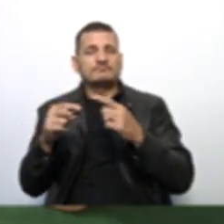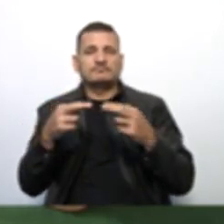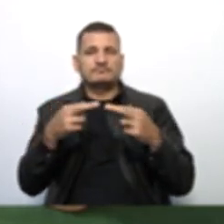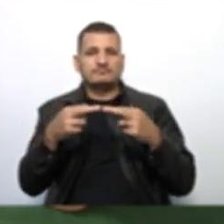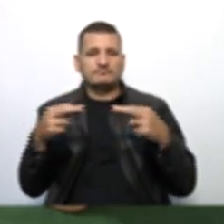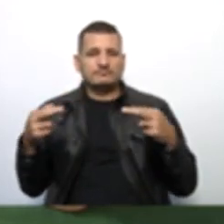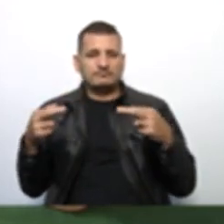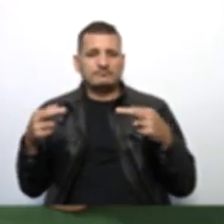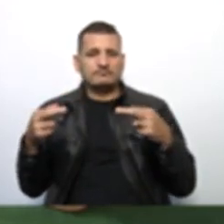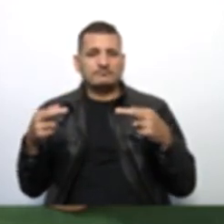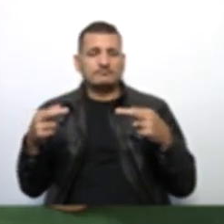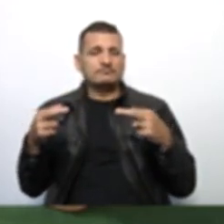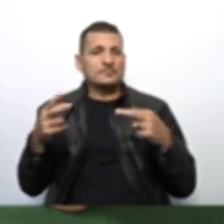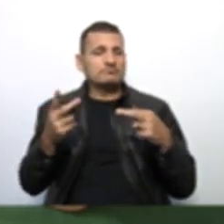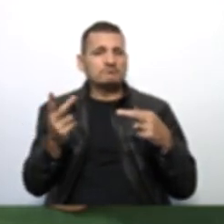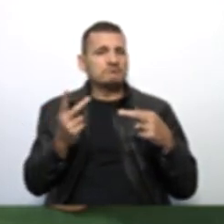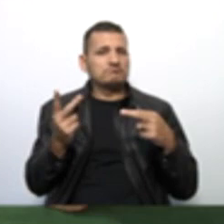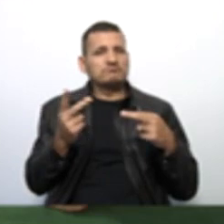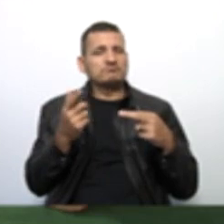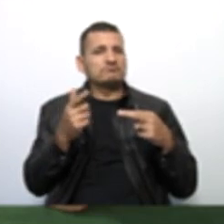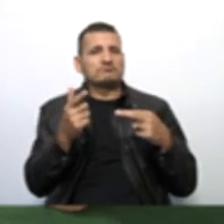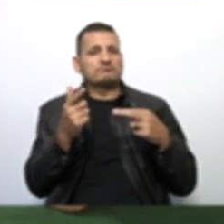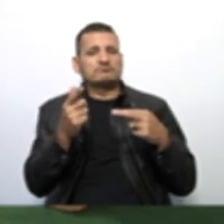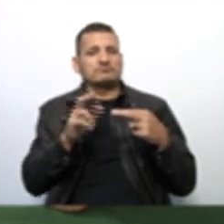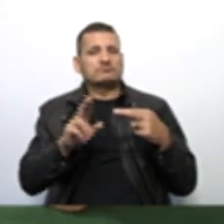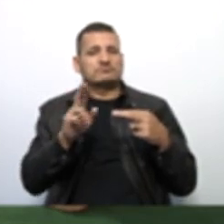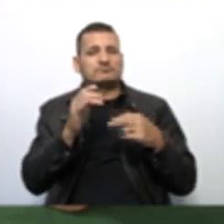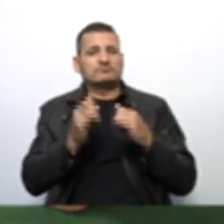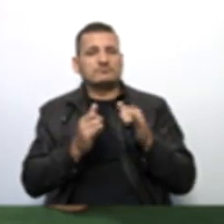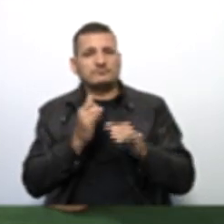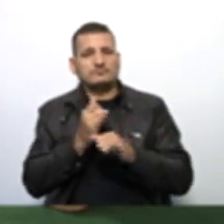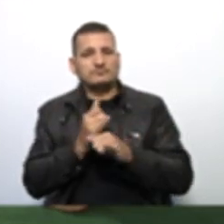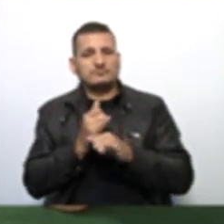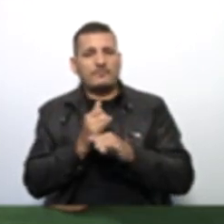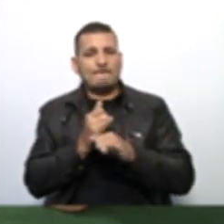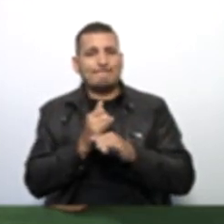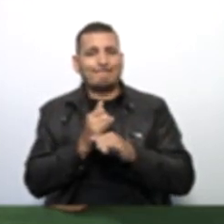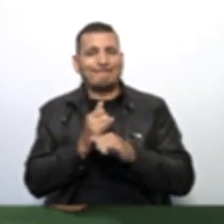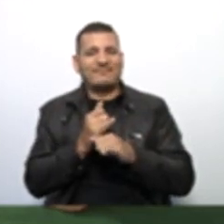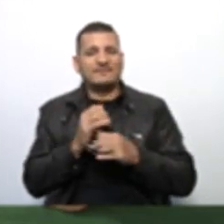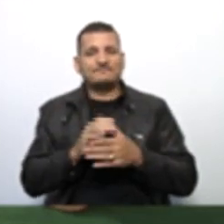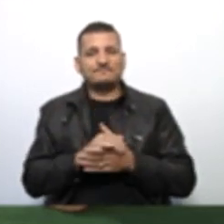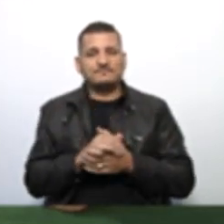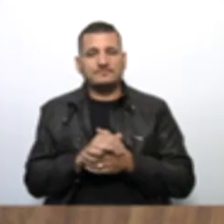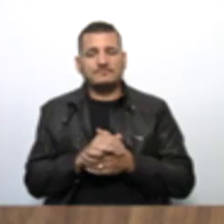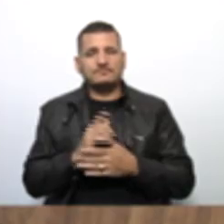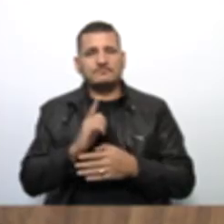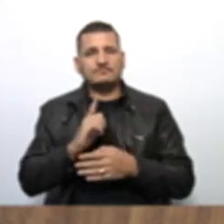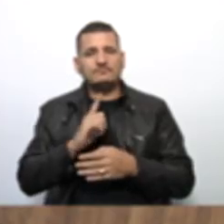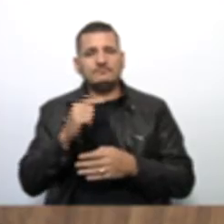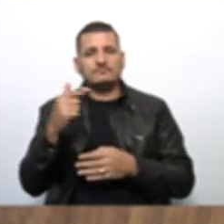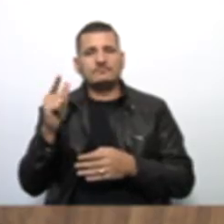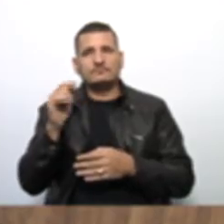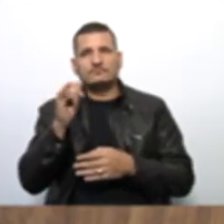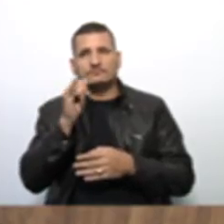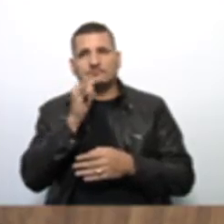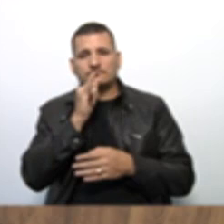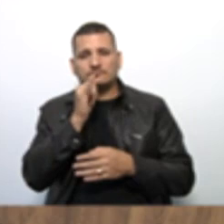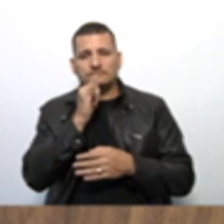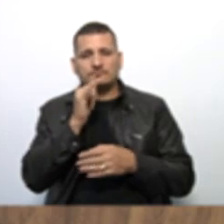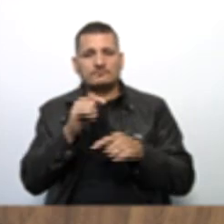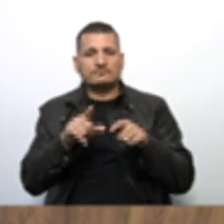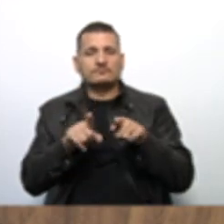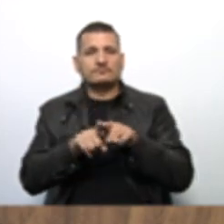E nós não estamos utilizando a internet, né, professor? Com certeza. Não é isso? E isso. Tem um outro exemplo também que a gente pode estar caracterizando essa